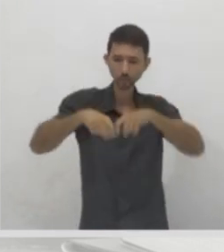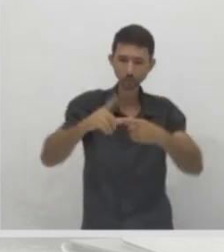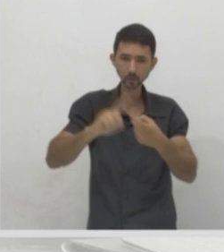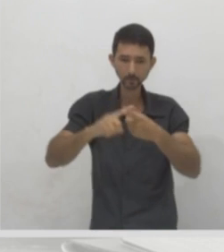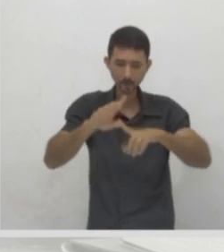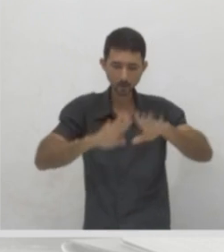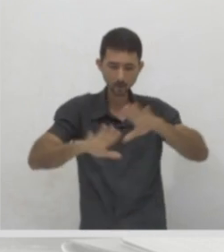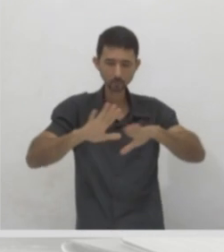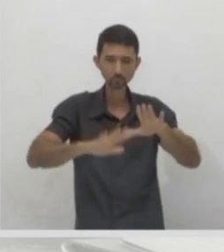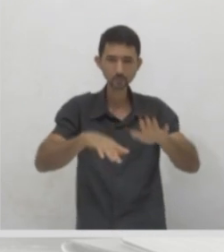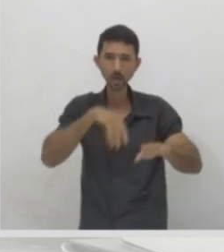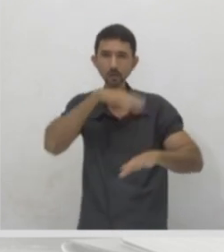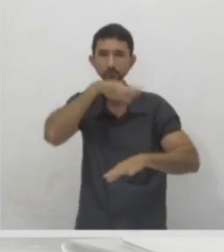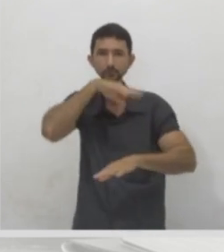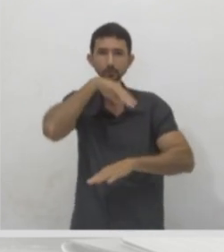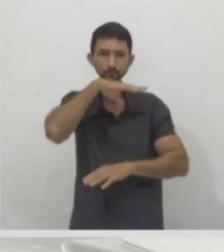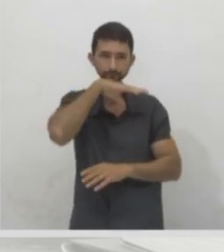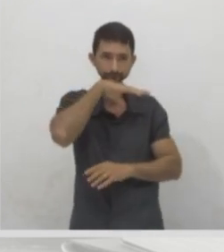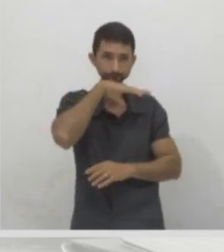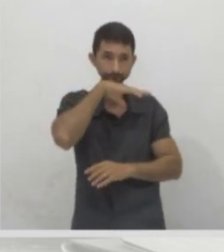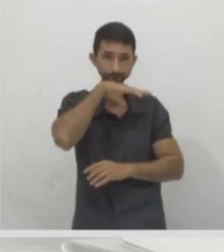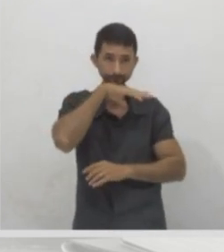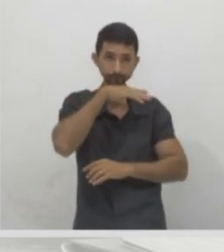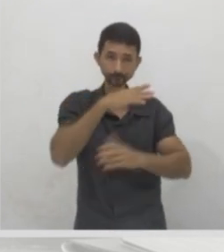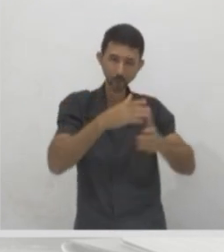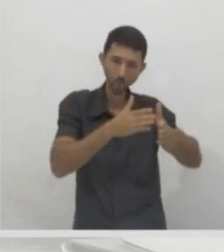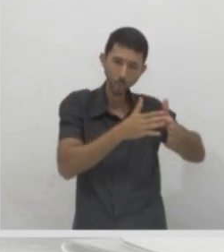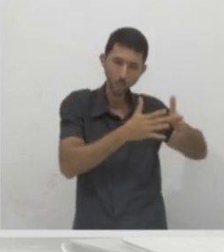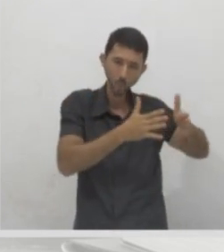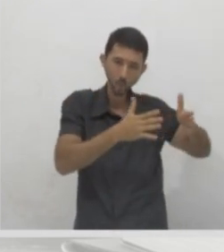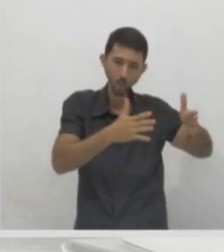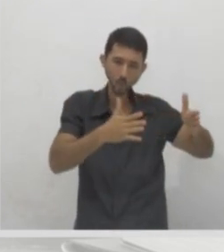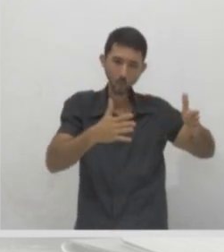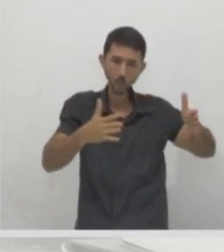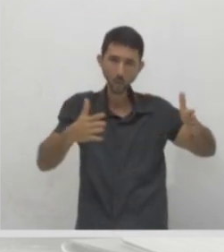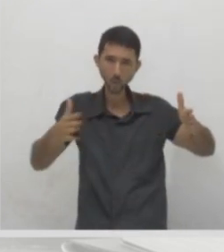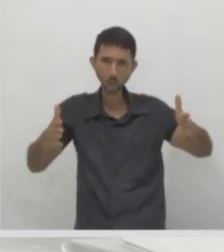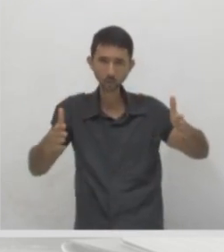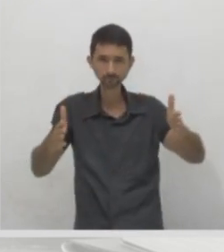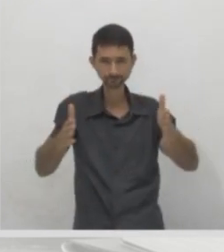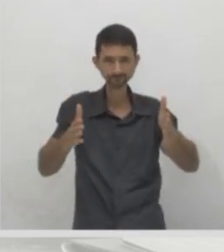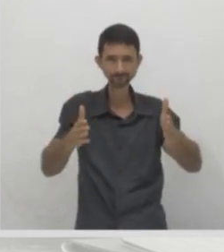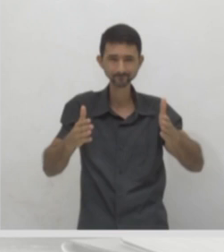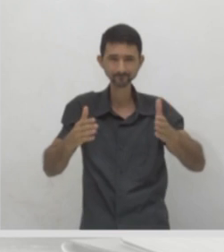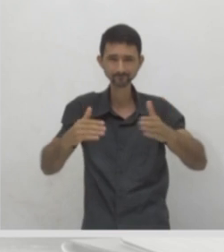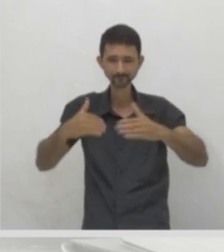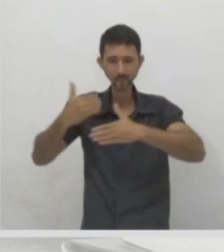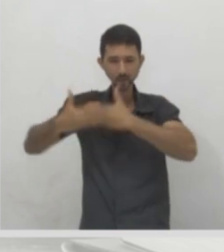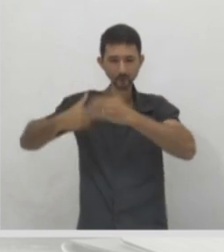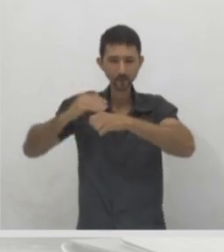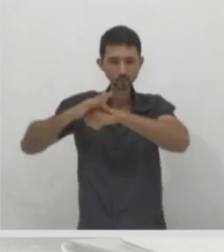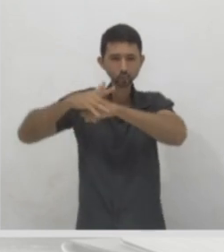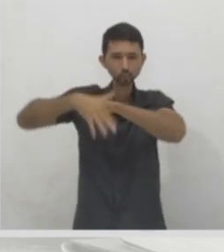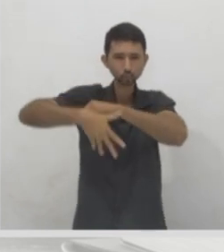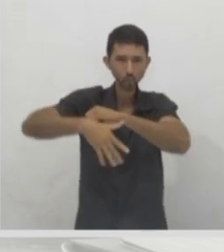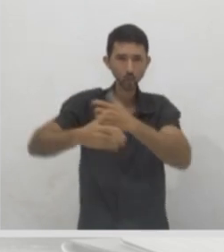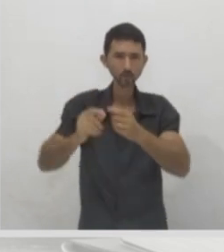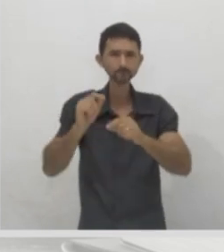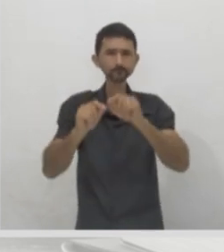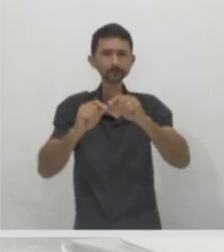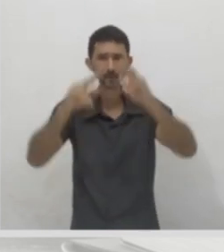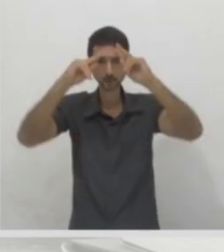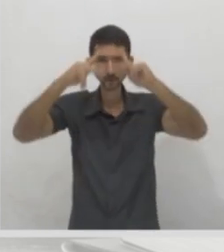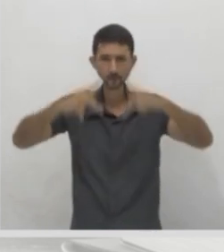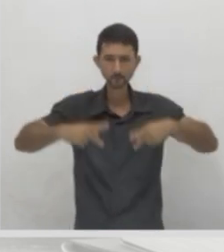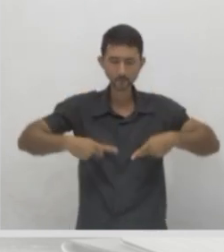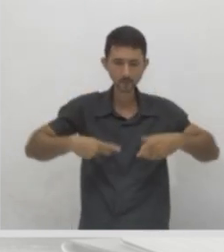de animais também. Nesse longo período que chamamos de pré-história, os seres humanos tiveram de